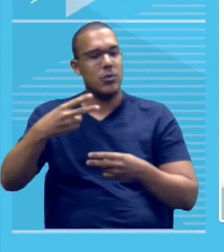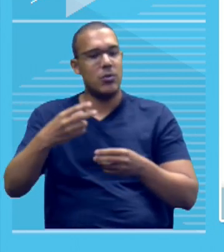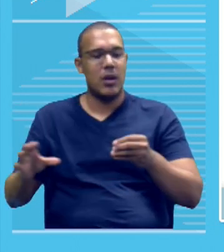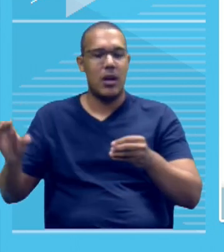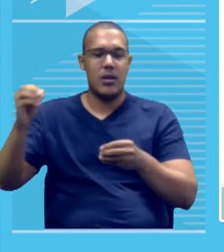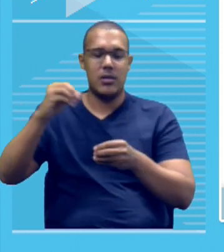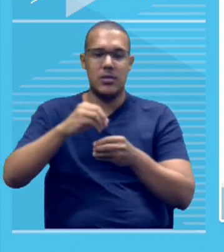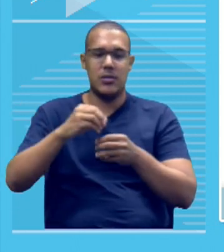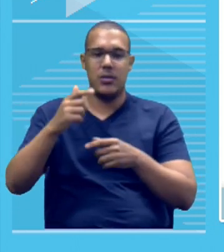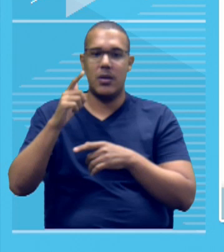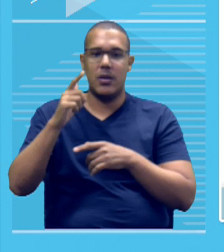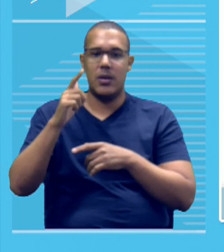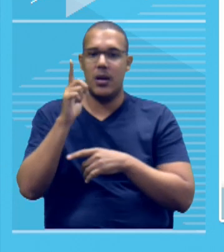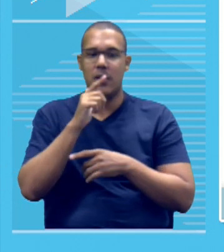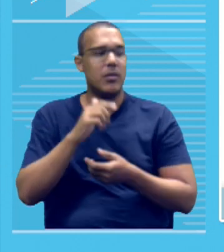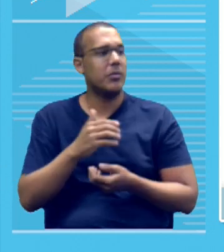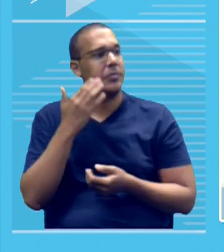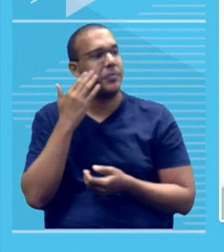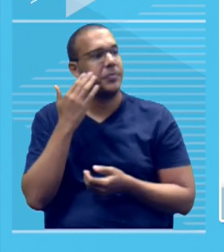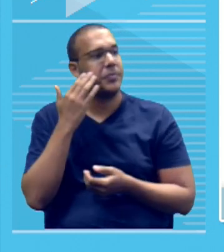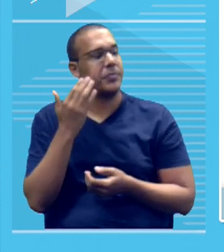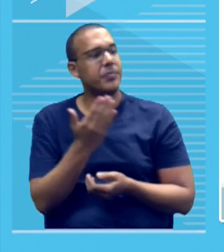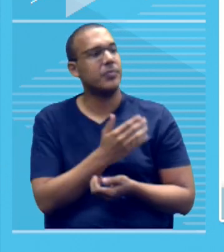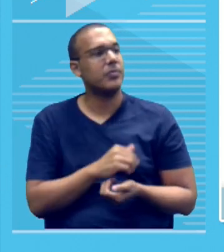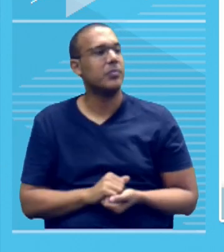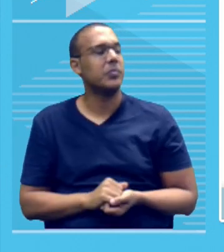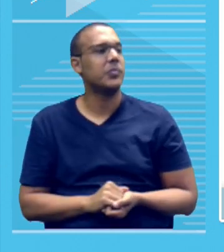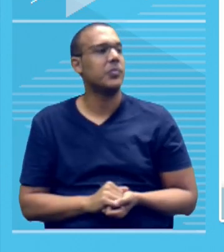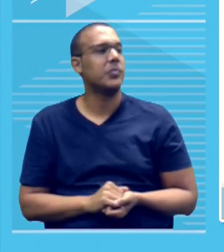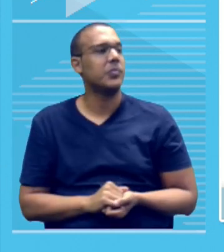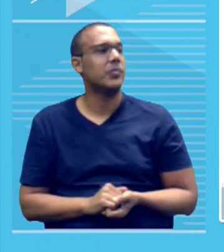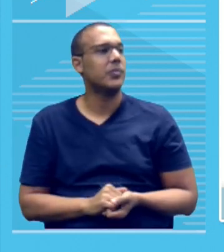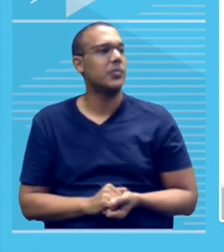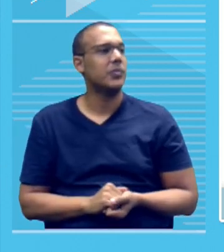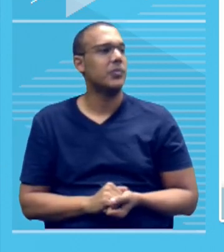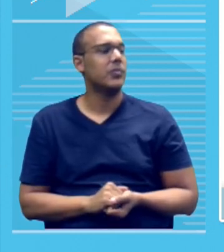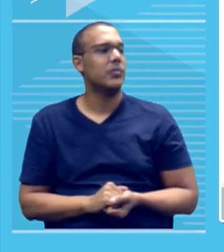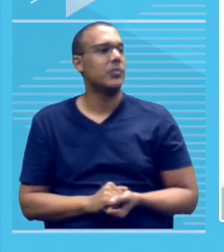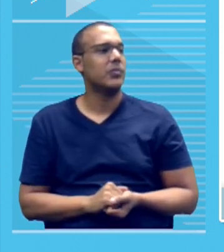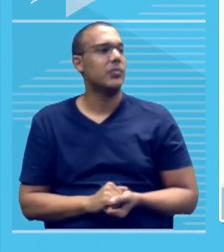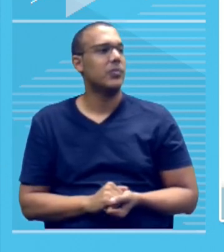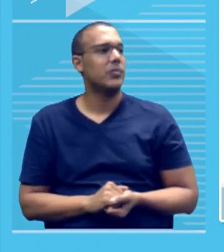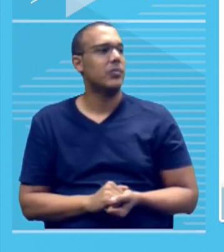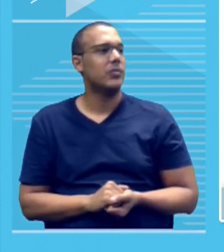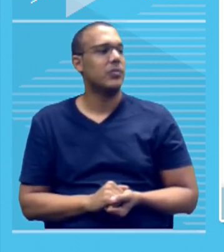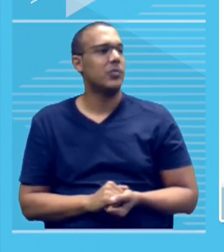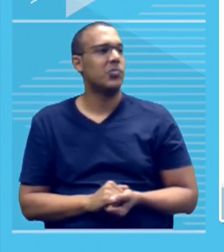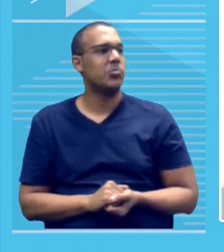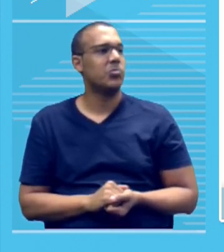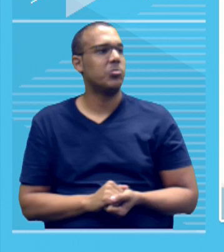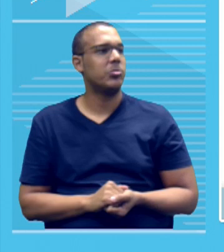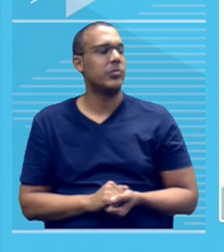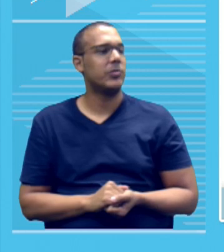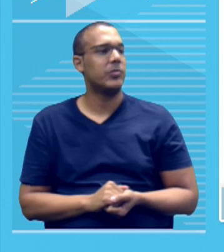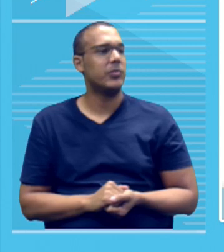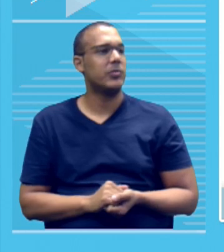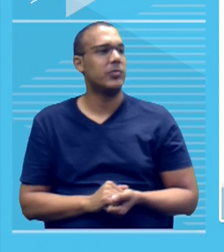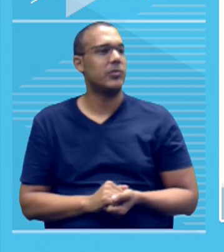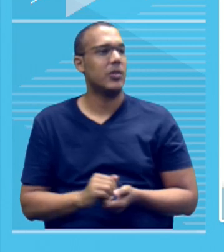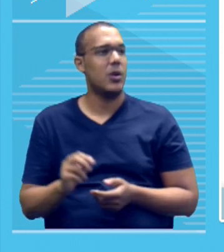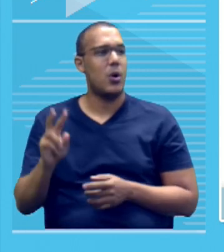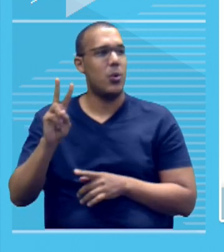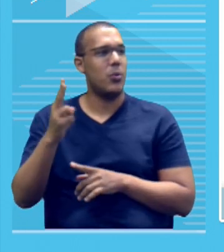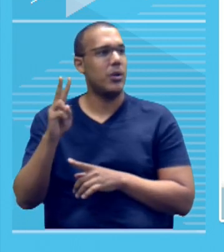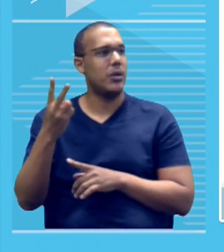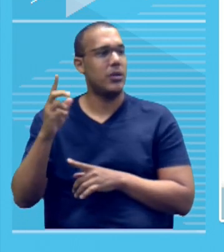o hidrogênio vai para o carbono mais hidrogenado da dupla. Por exemplo, aqui, ó. O hidrogênio vem para